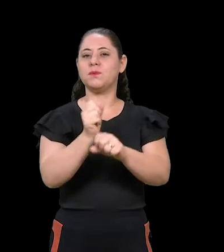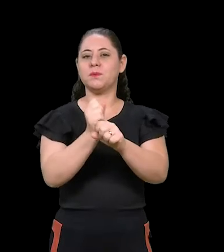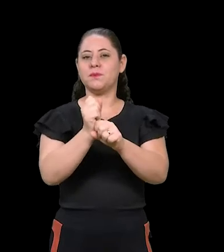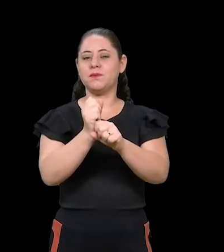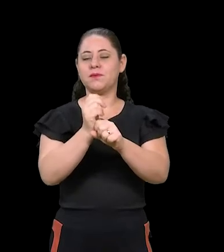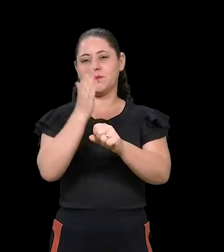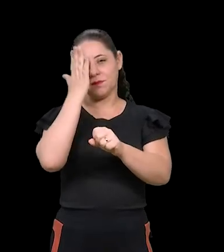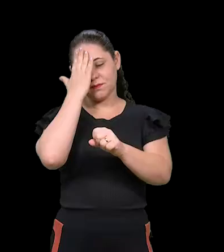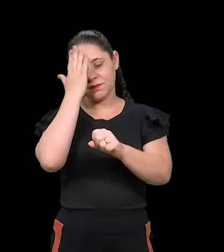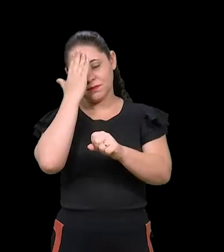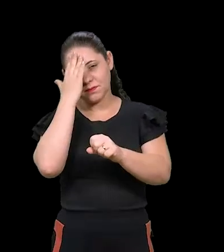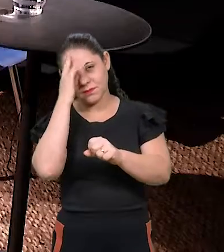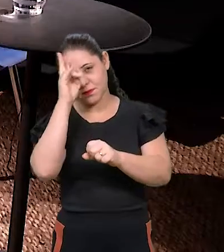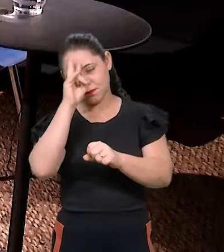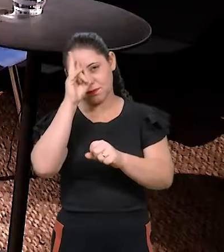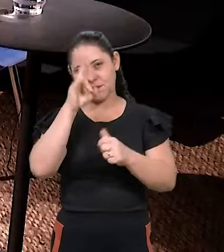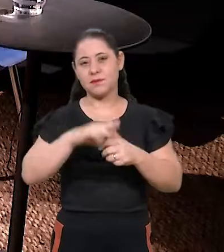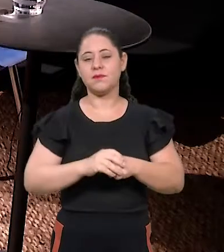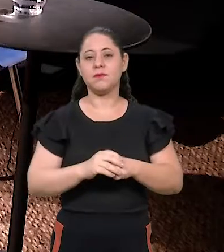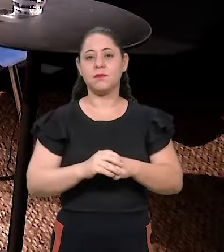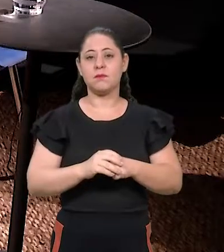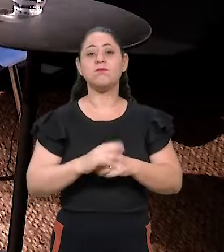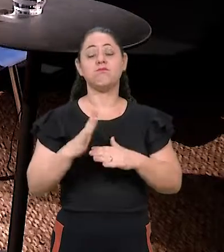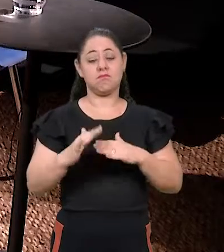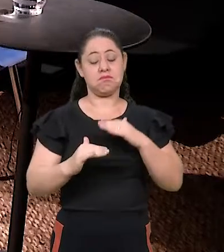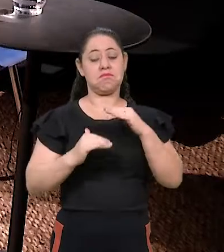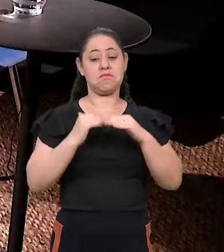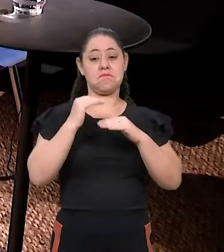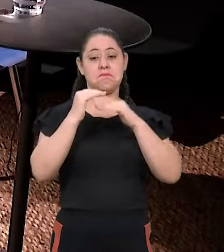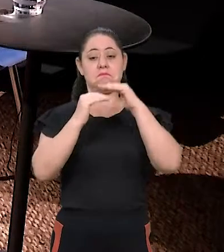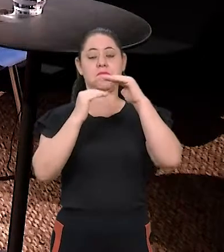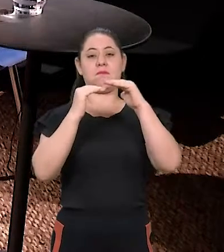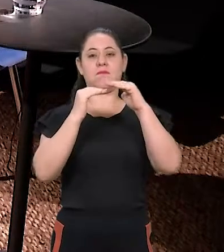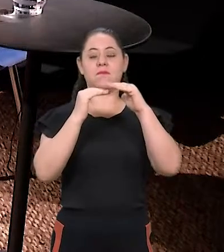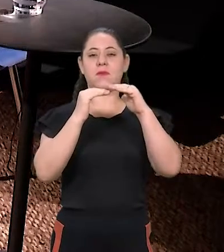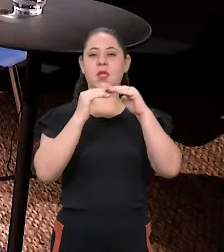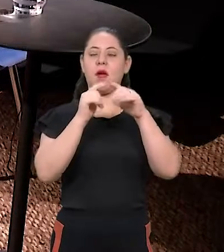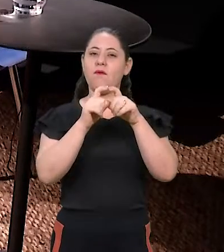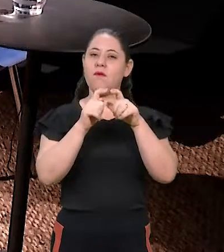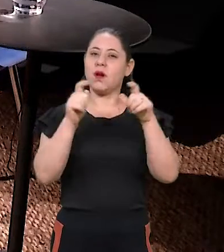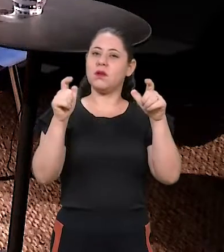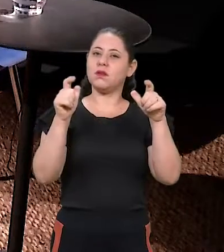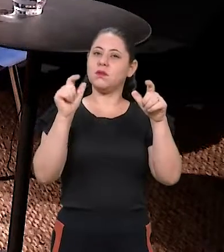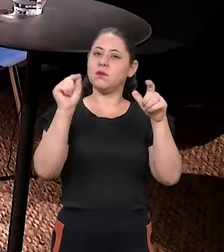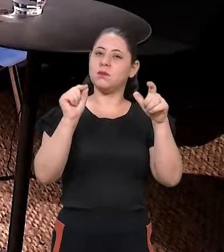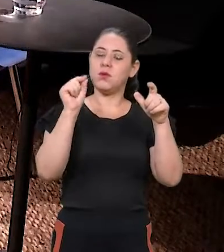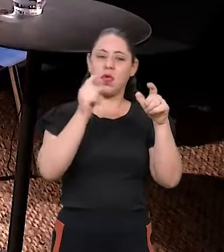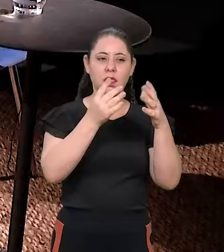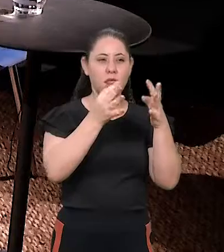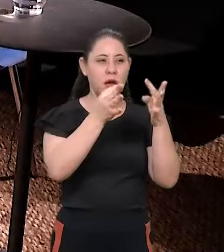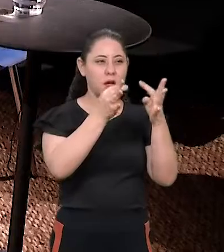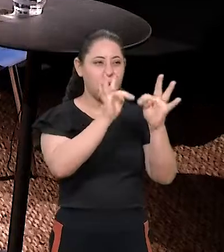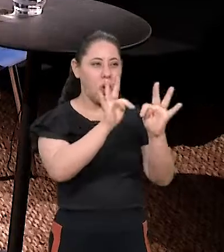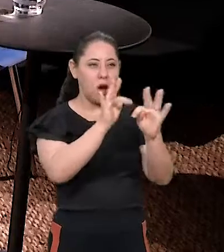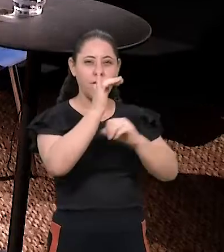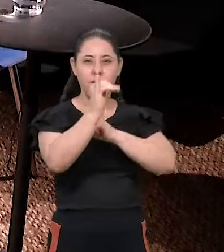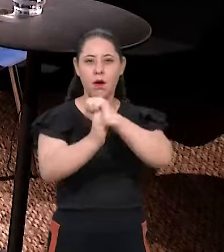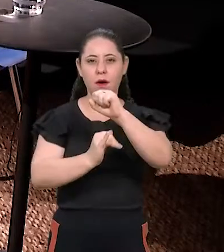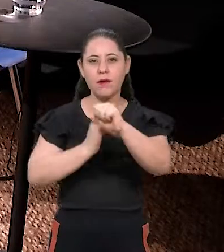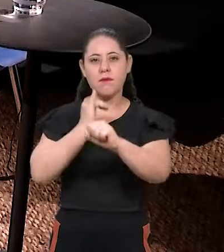eu queria saber um pouquinho dessa história, né? É uma história de bastante progresso e de avanço com também as